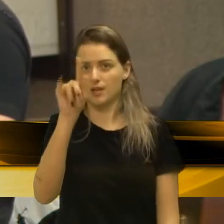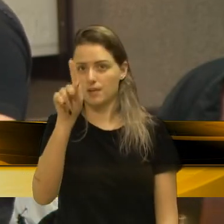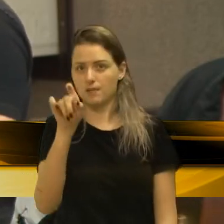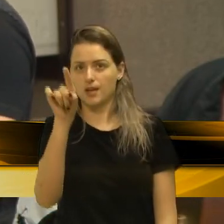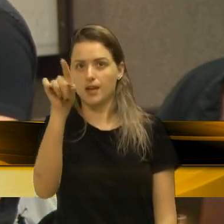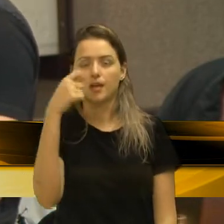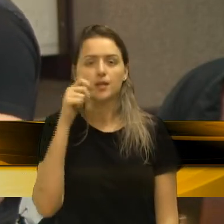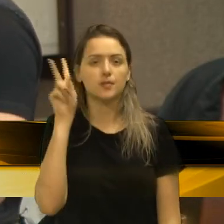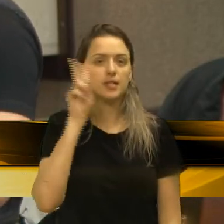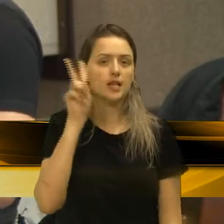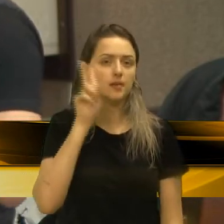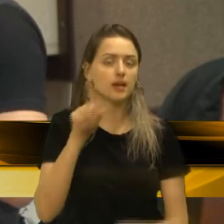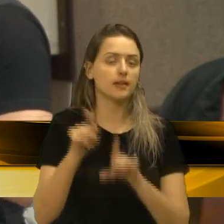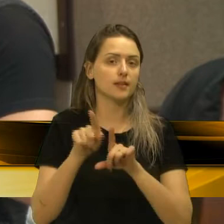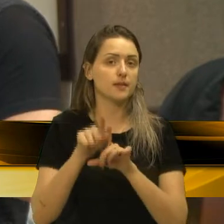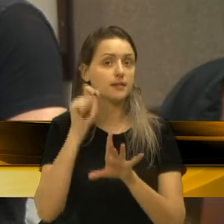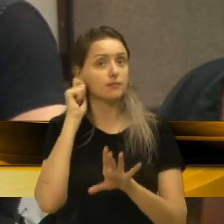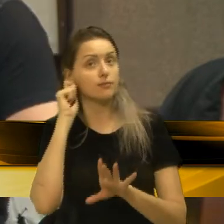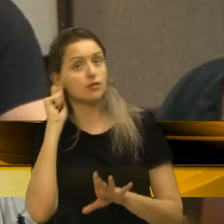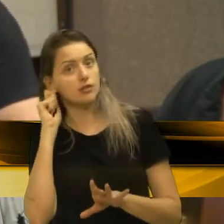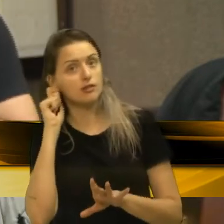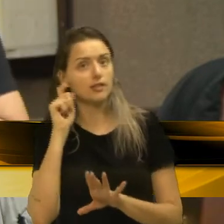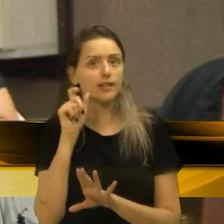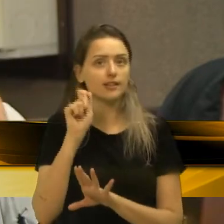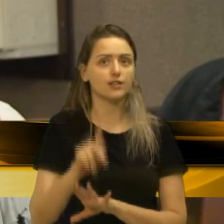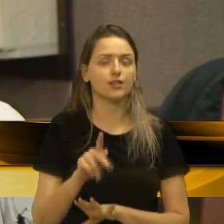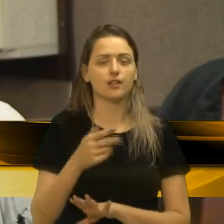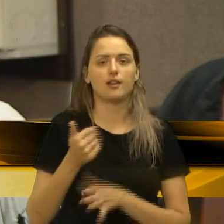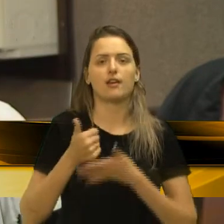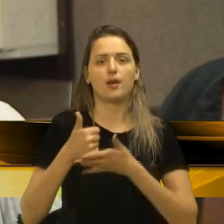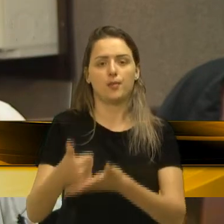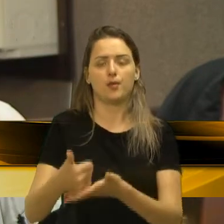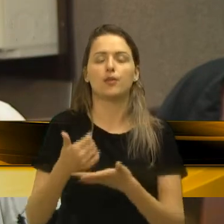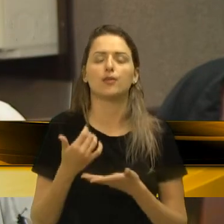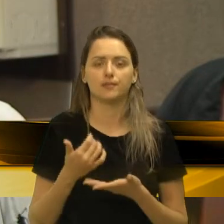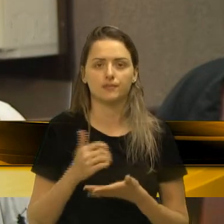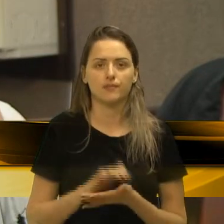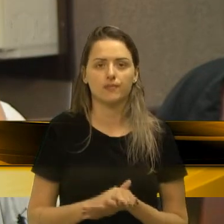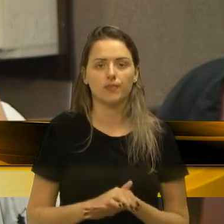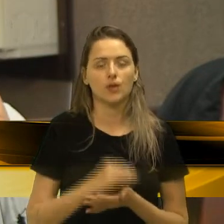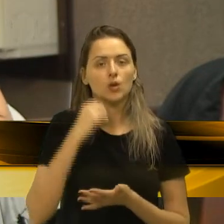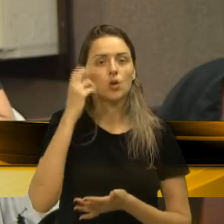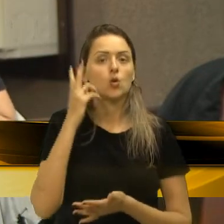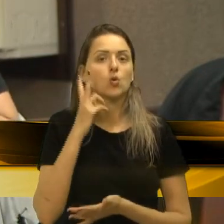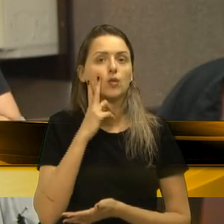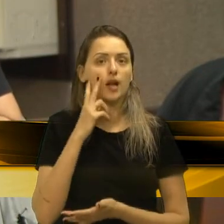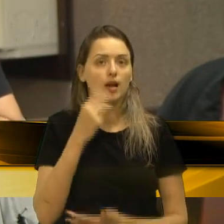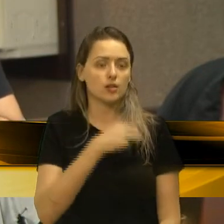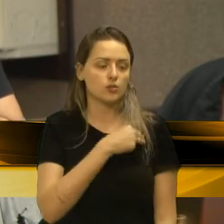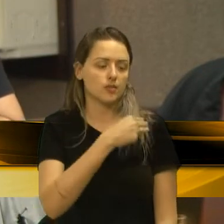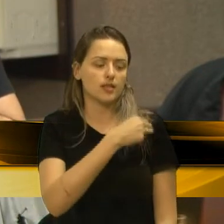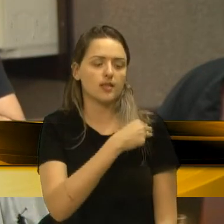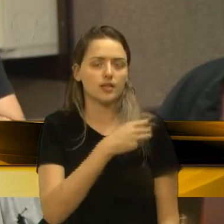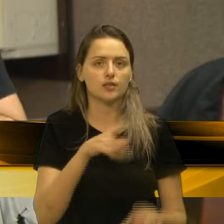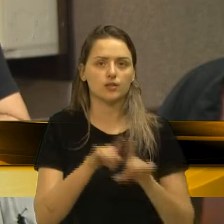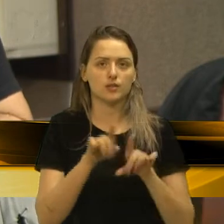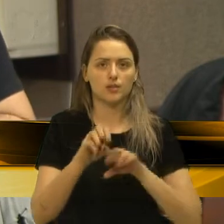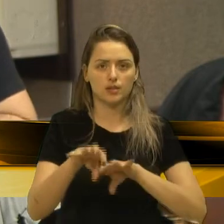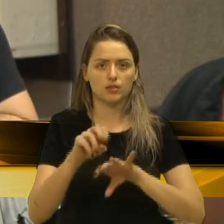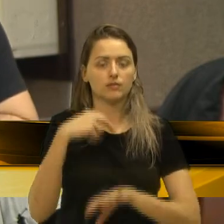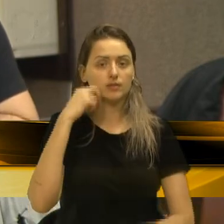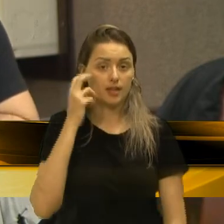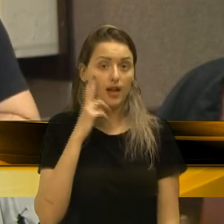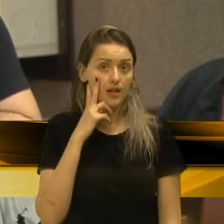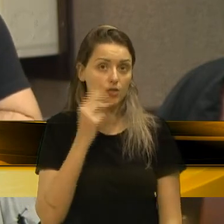também, puxar as orelhas de quem a gente apoiou. Não dá para ser conivente. Aonde o ministro da Educação, Tarso